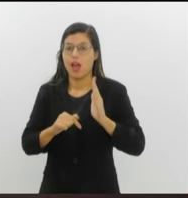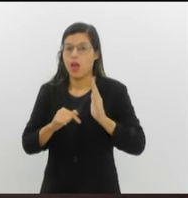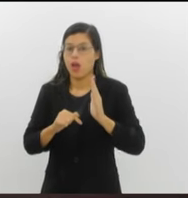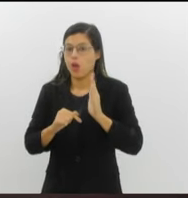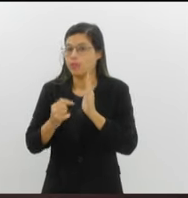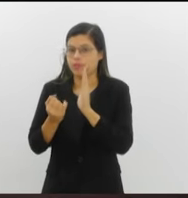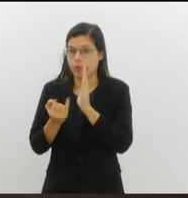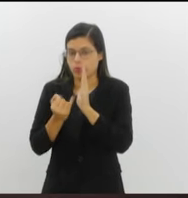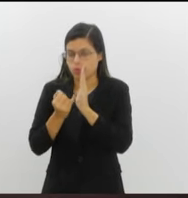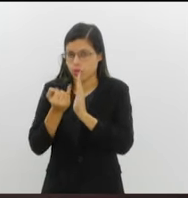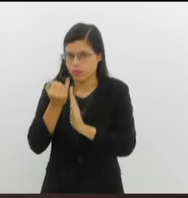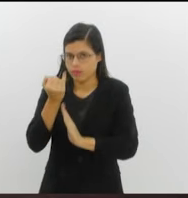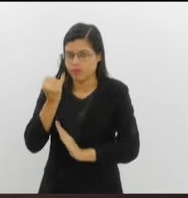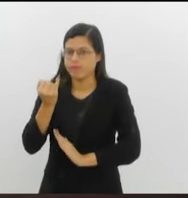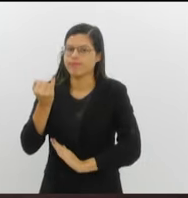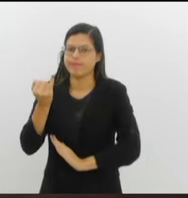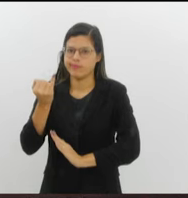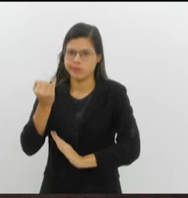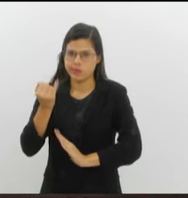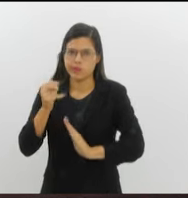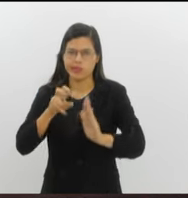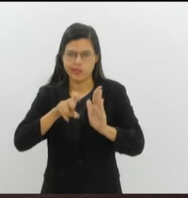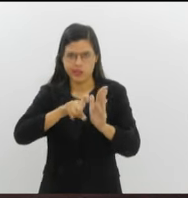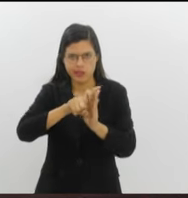o nível de taxação tributária